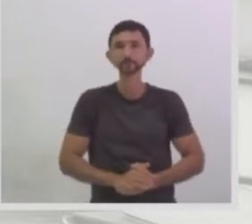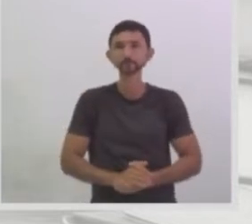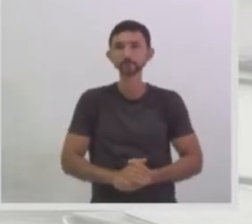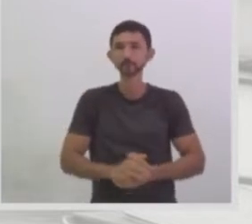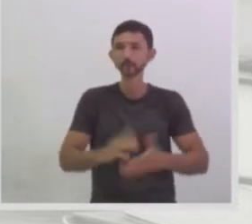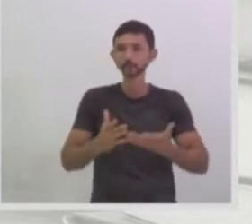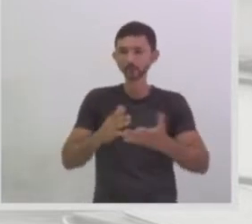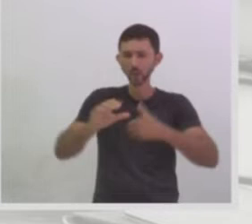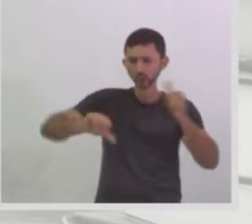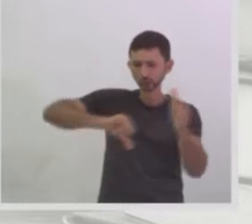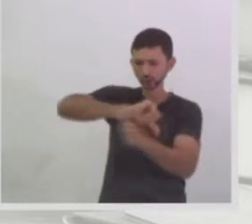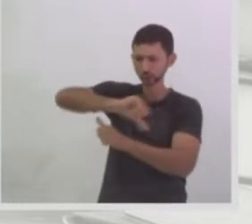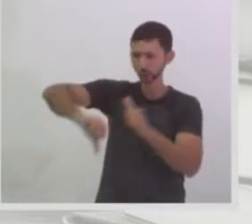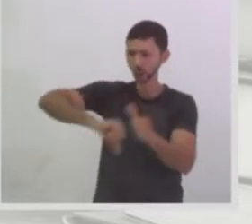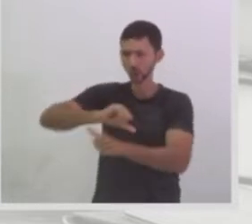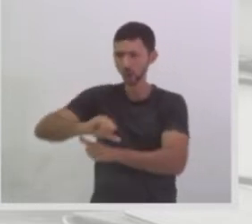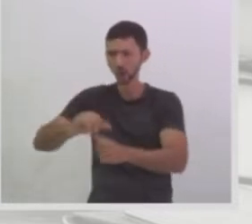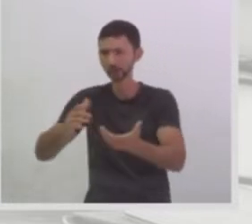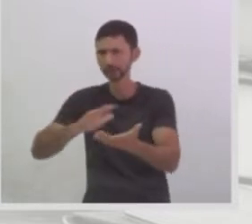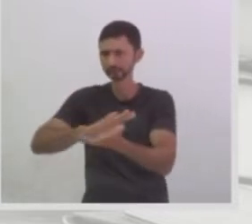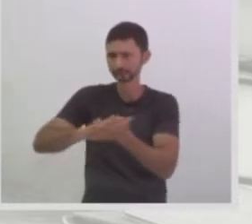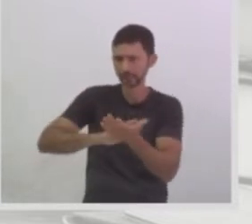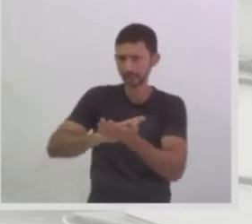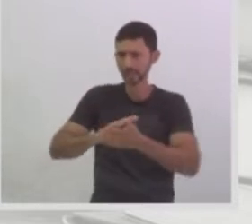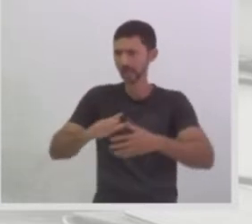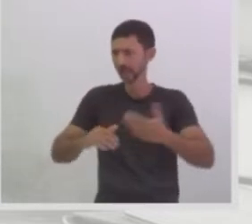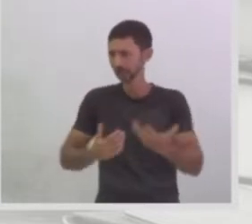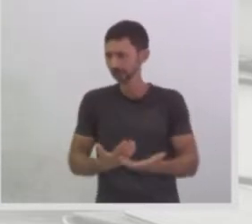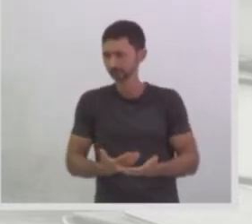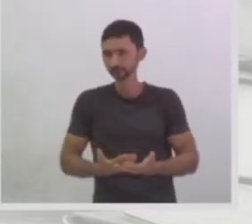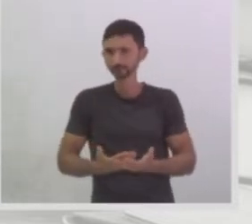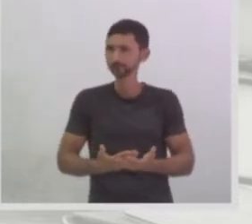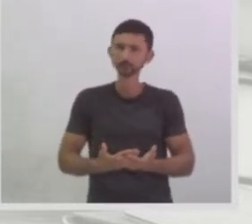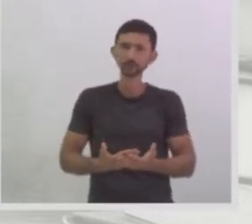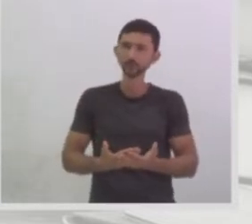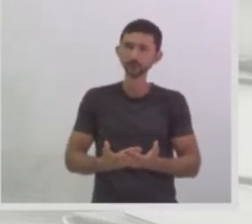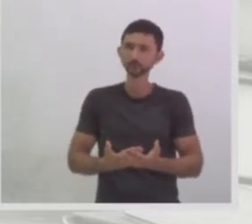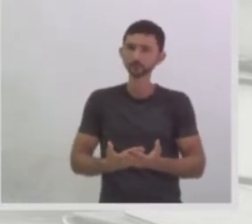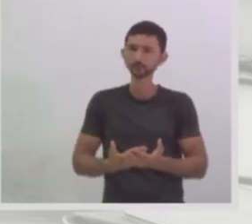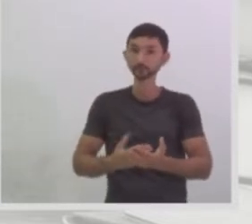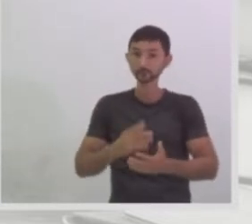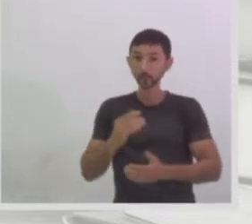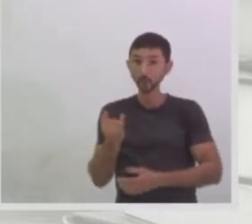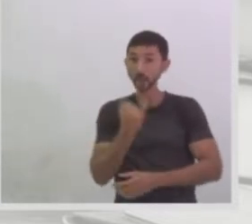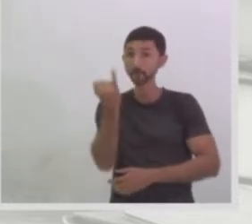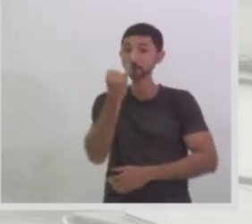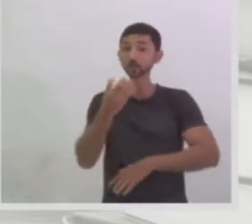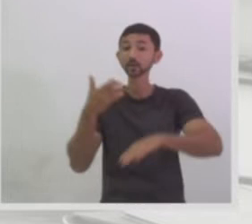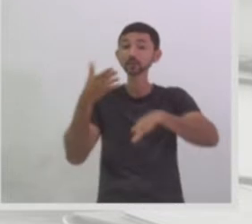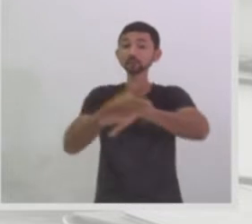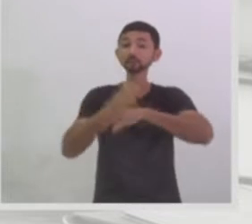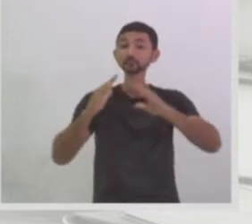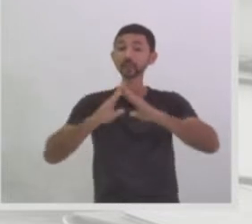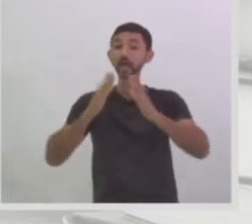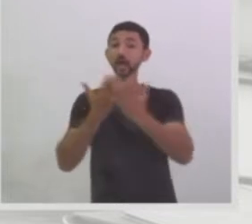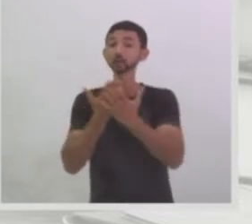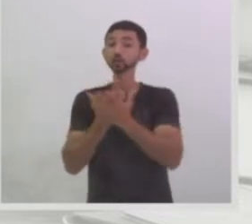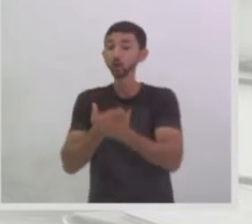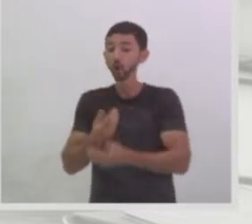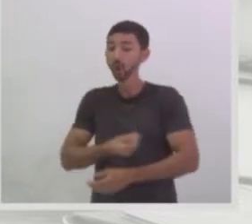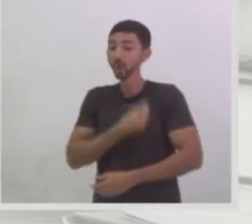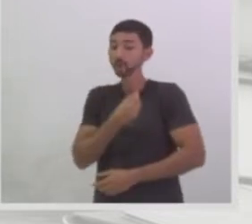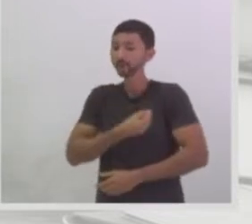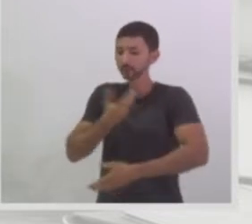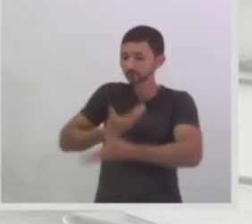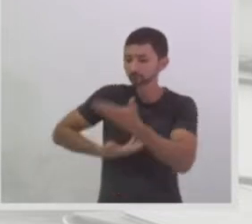Substitui a escola ou substitui esse convívio maravilhoso que acontece entre professor e